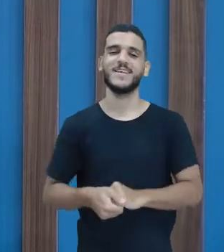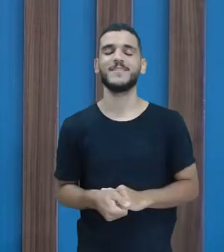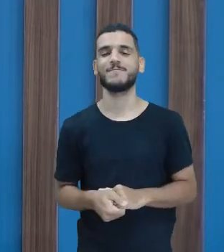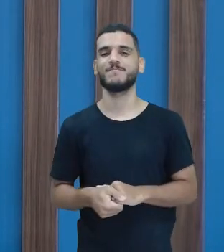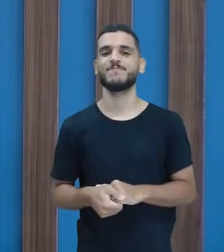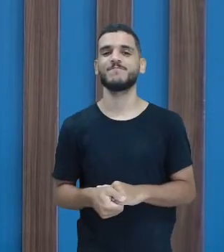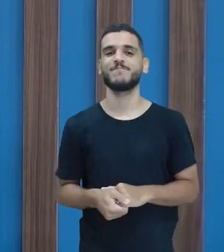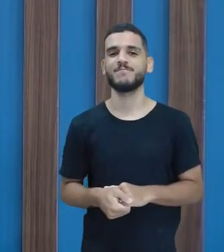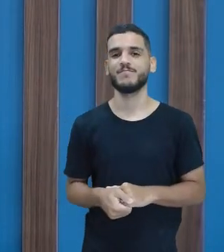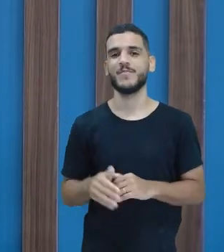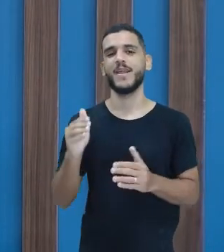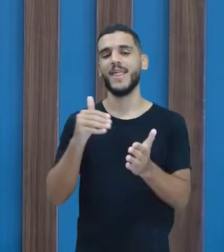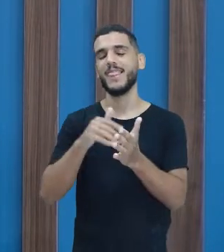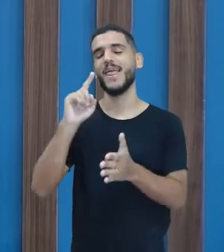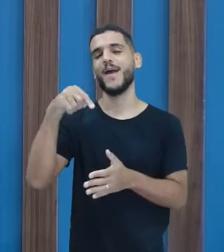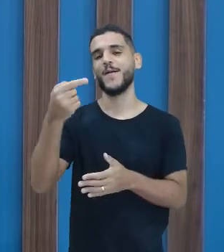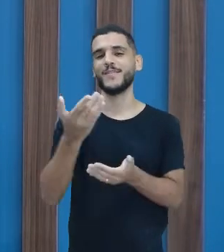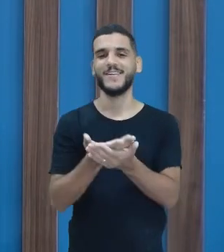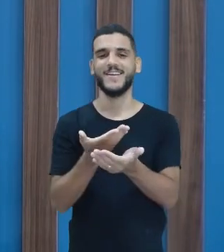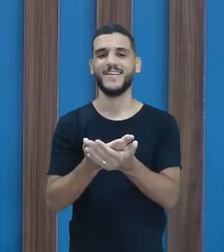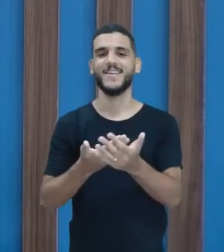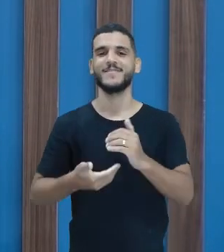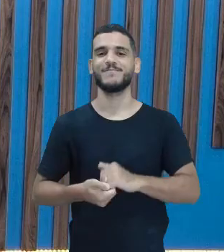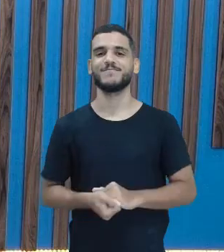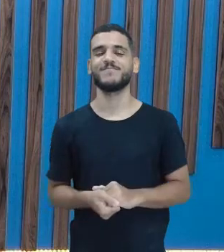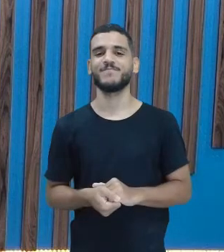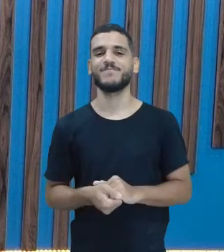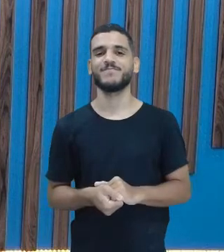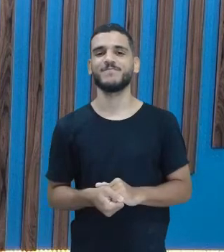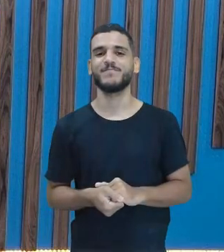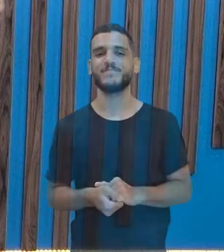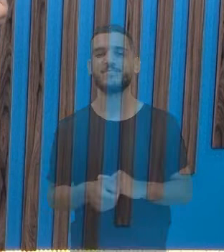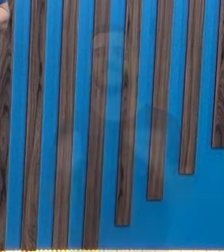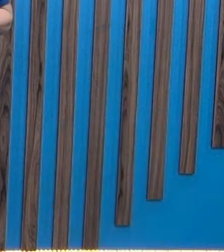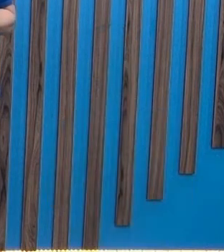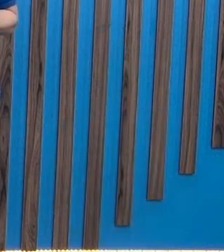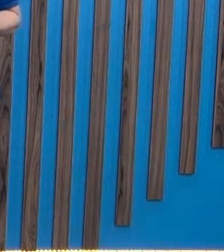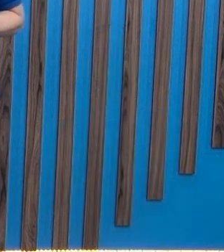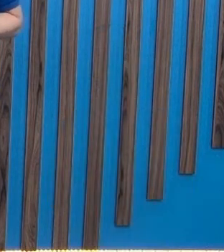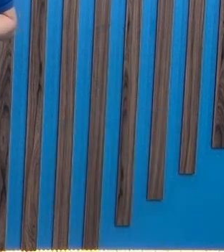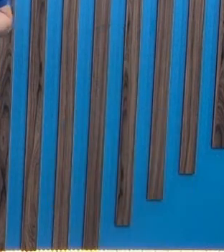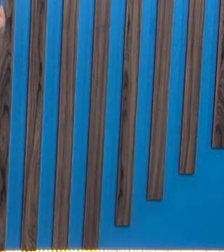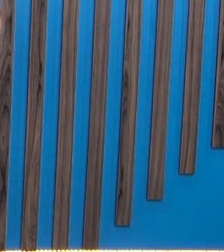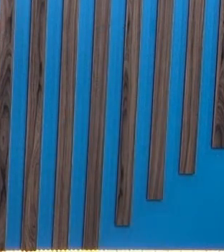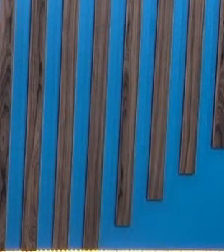Verônica. Até a próxima aula. Tchau, tchau.